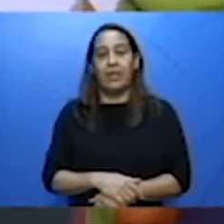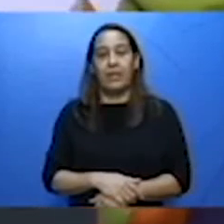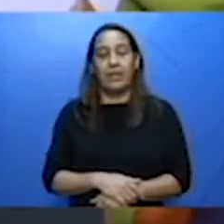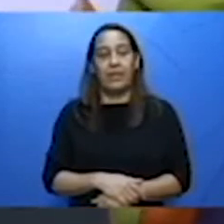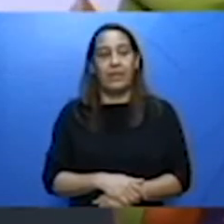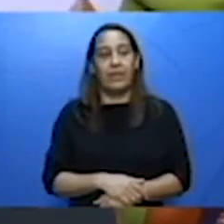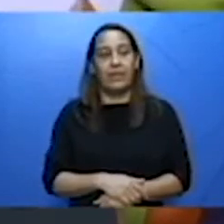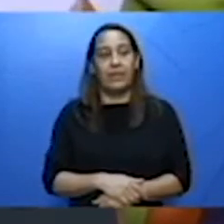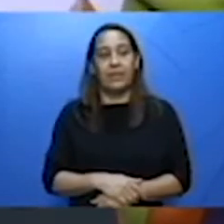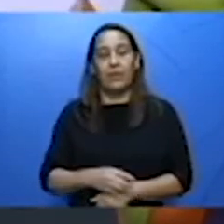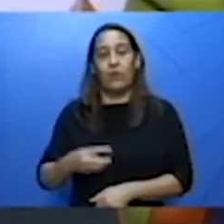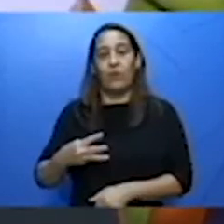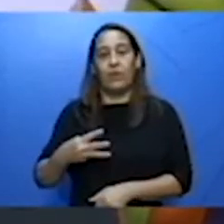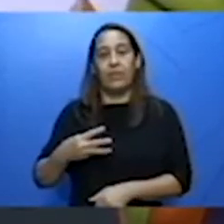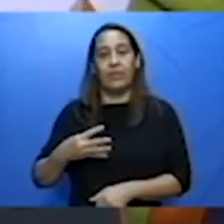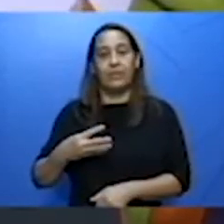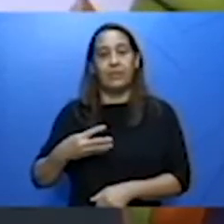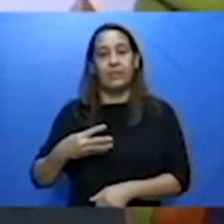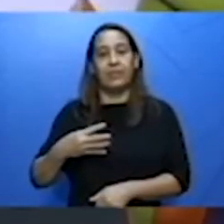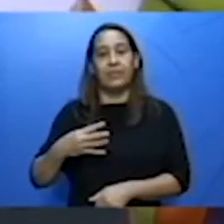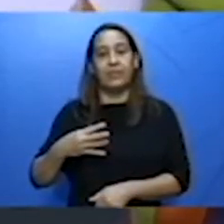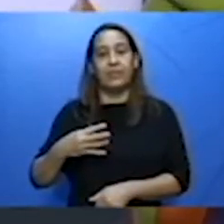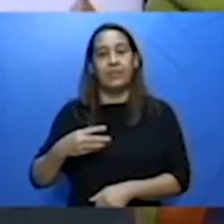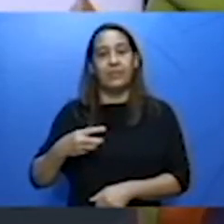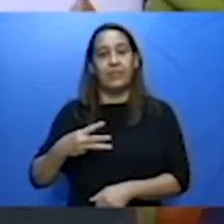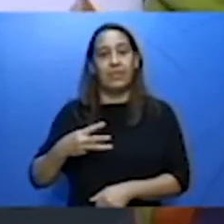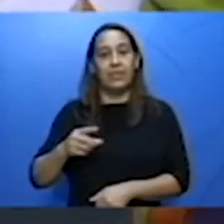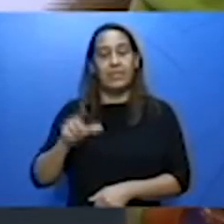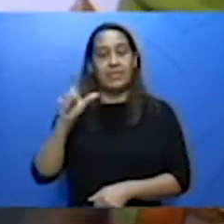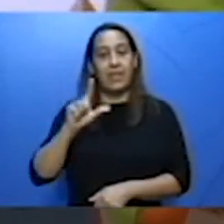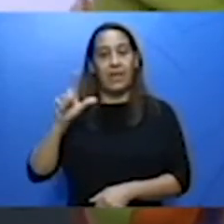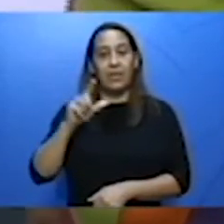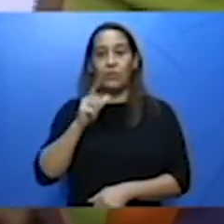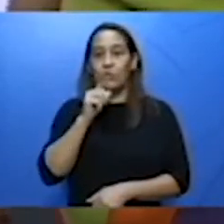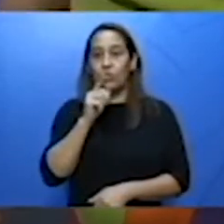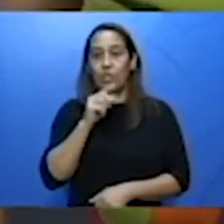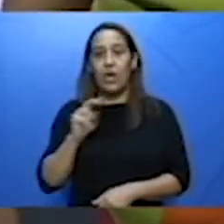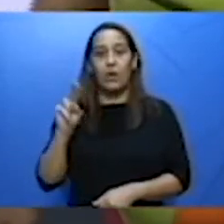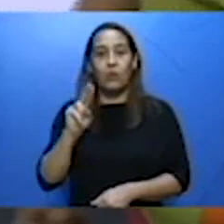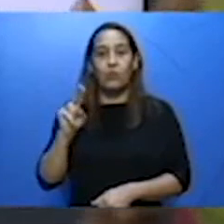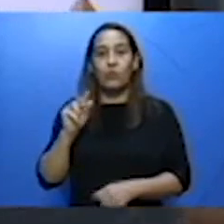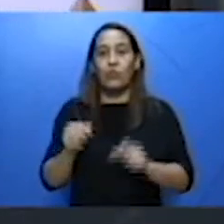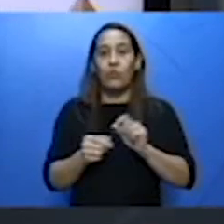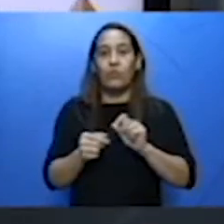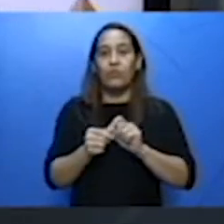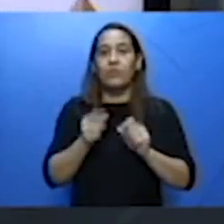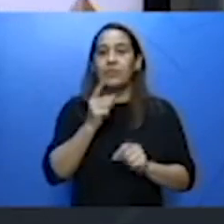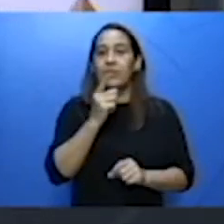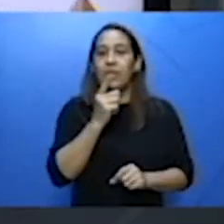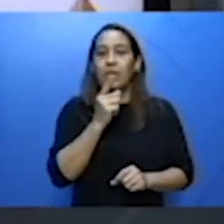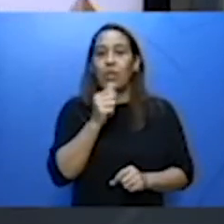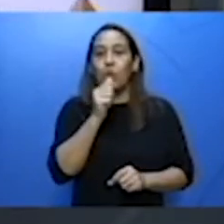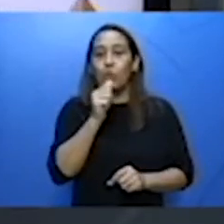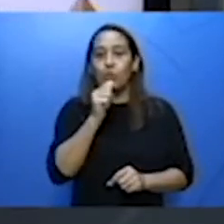todo? Usou 43 litros de água.